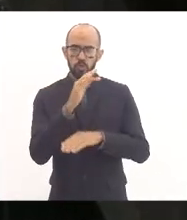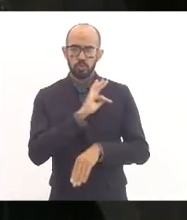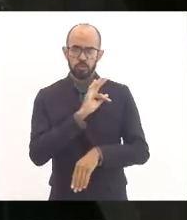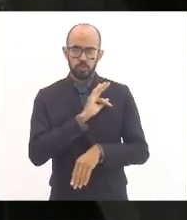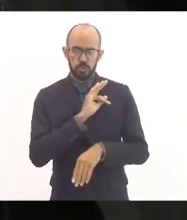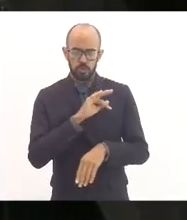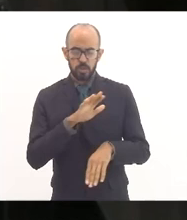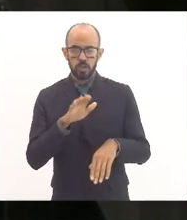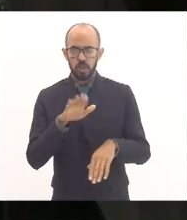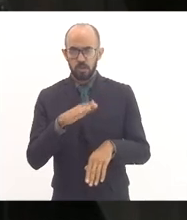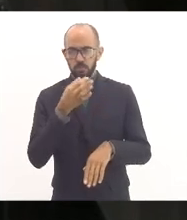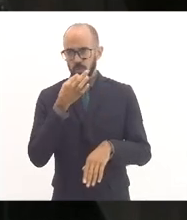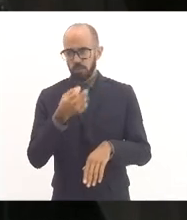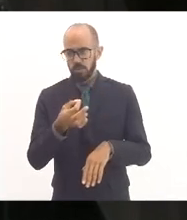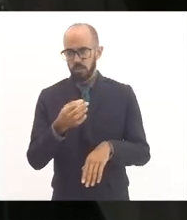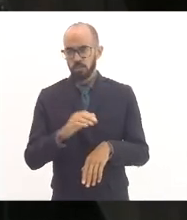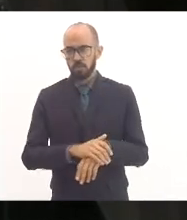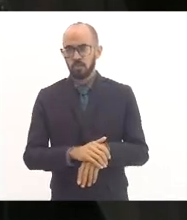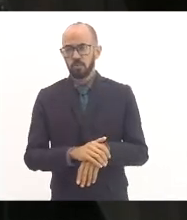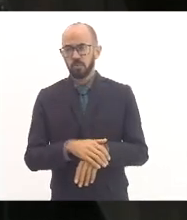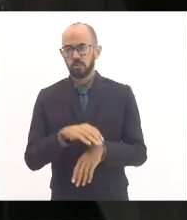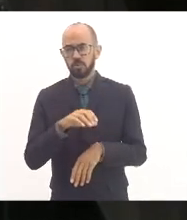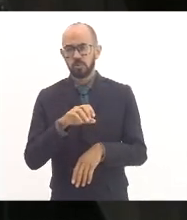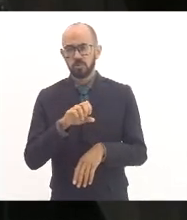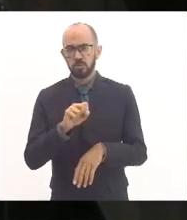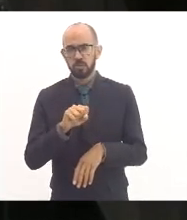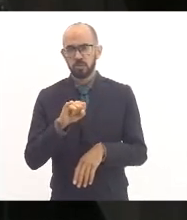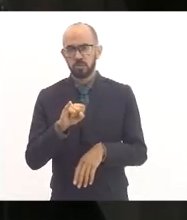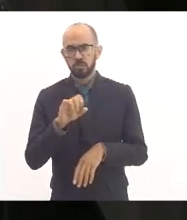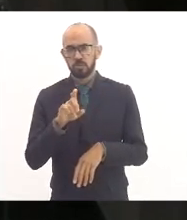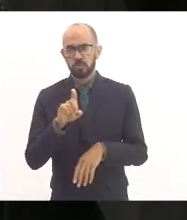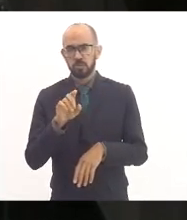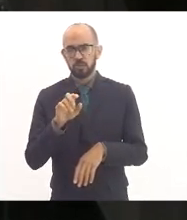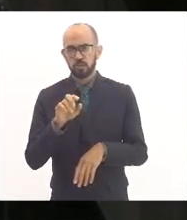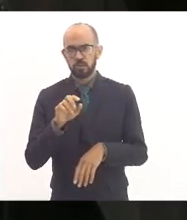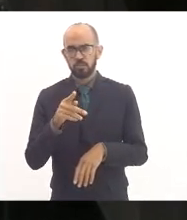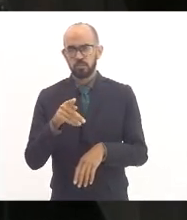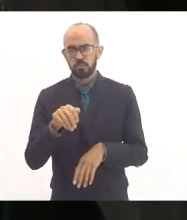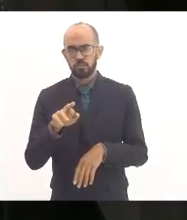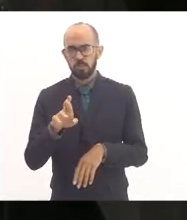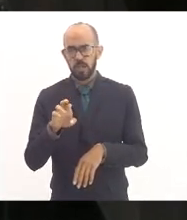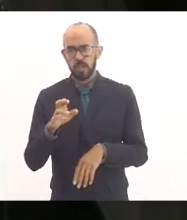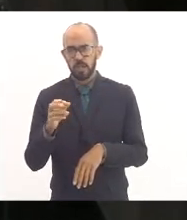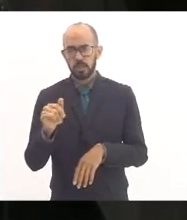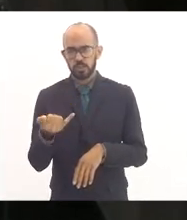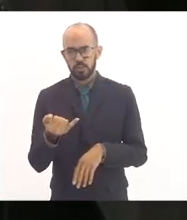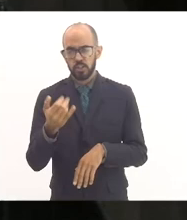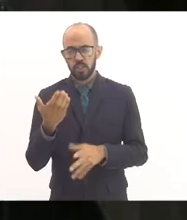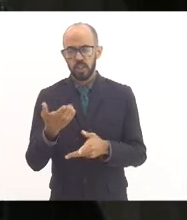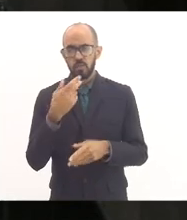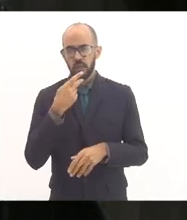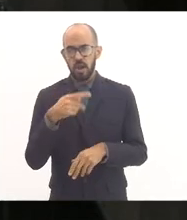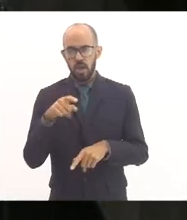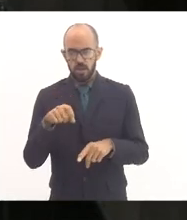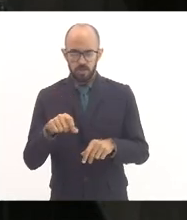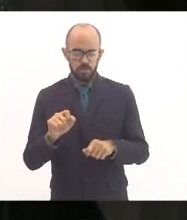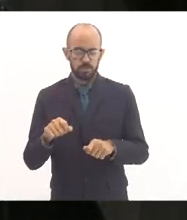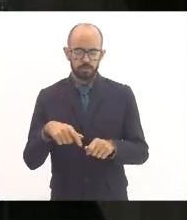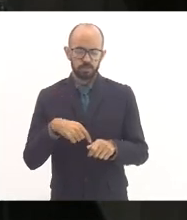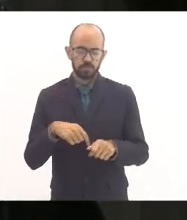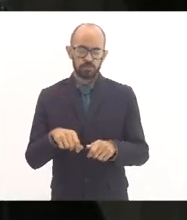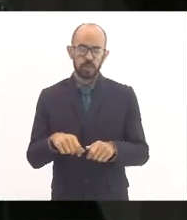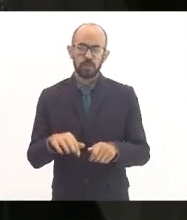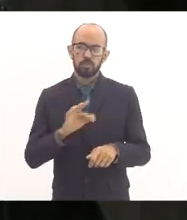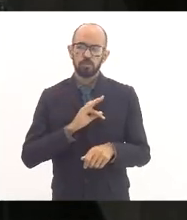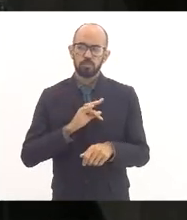eram os pontos que o seguinte pede ele trazer para a relação a visão de meios oficiais criminais e